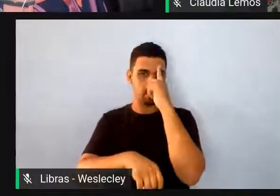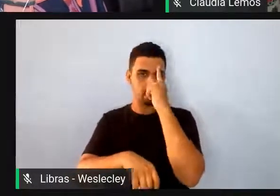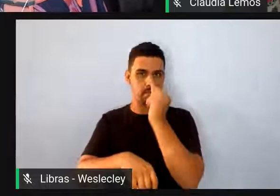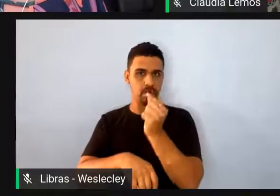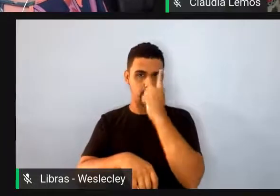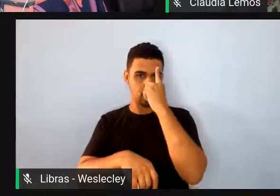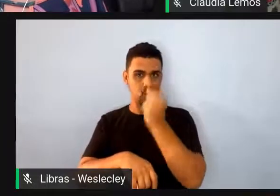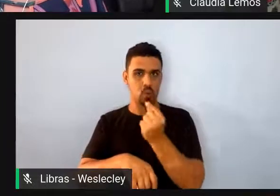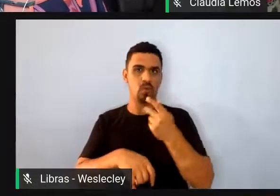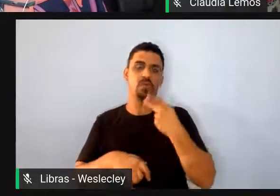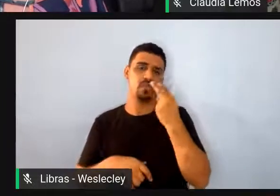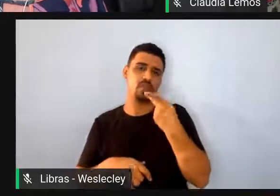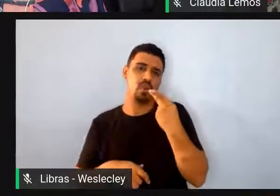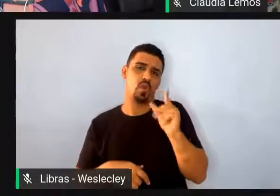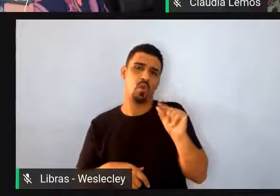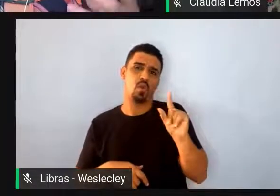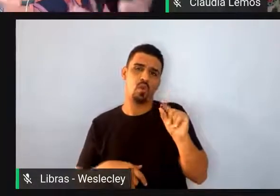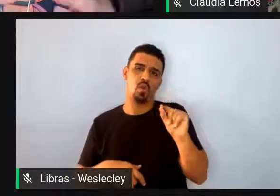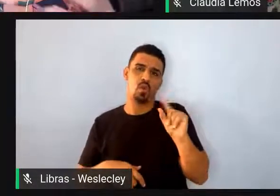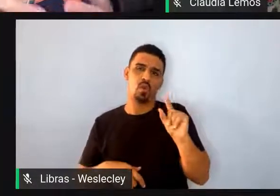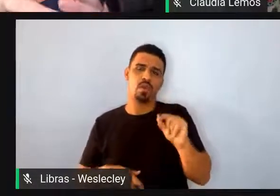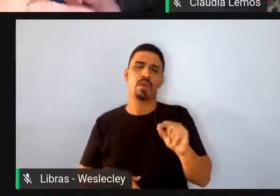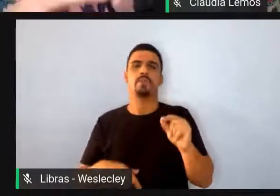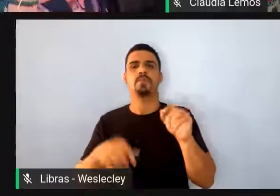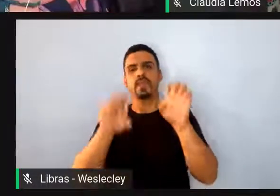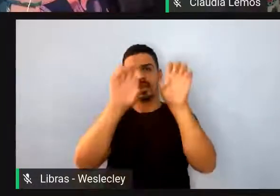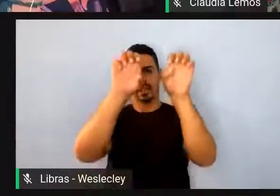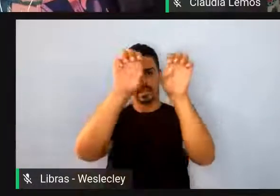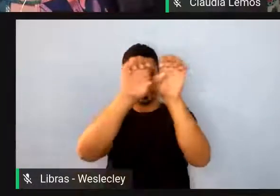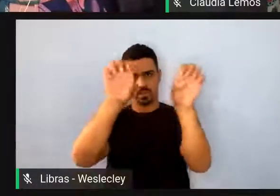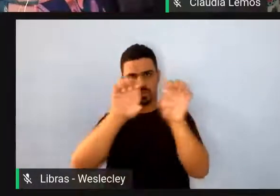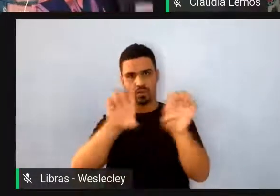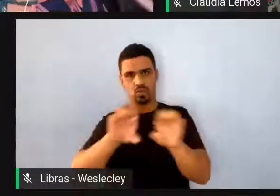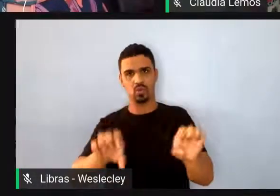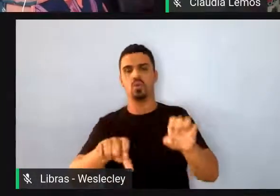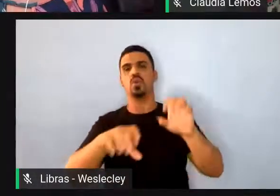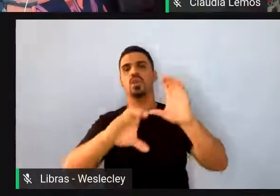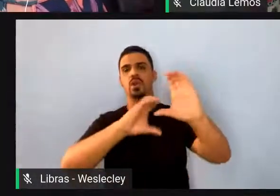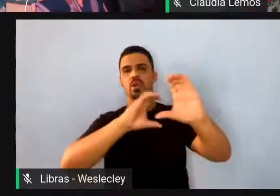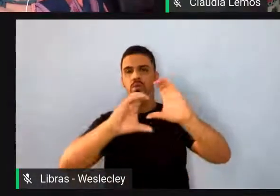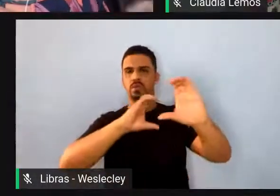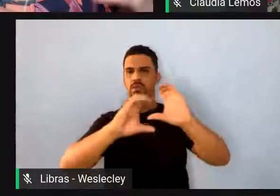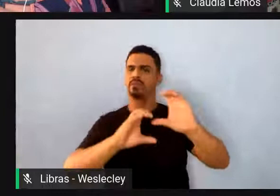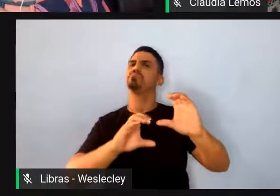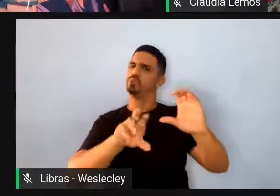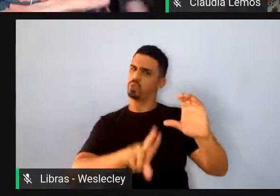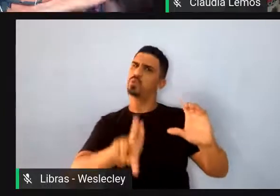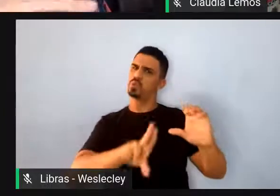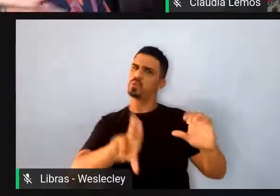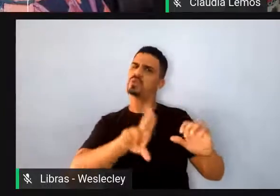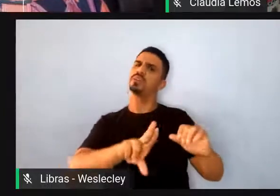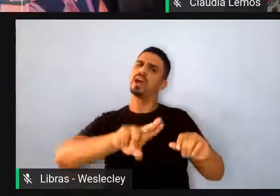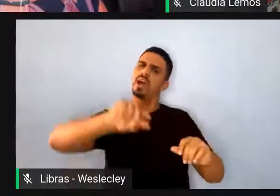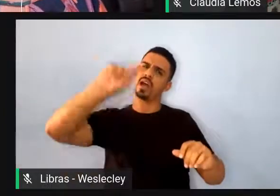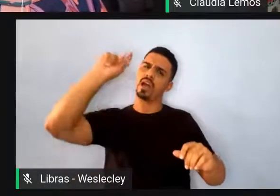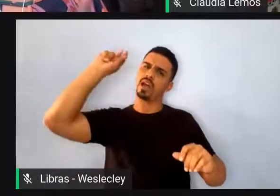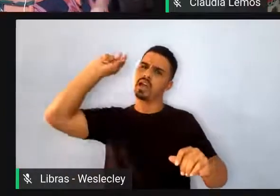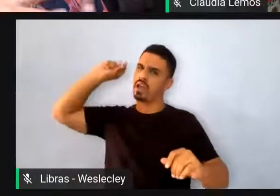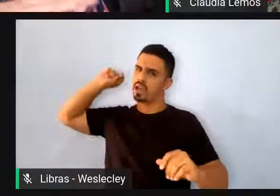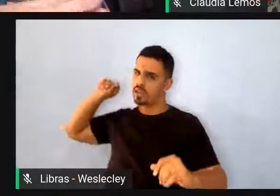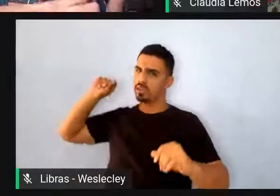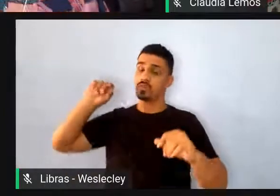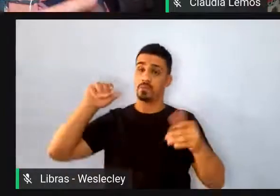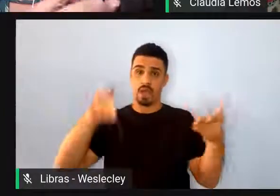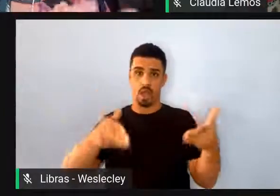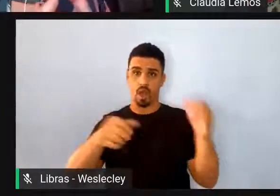o respondente falou que a estrutura de comunicação era utilizada politicamente anos atrás, mas que agora não estava